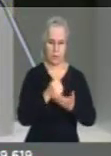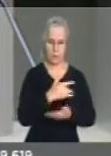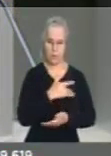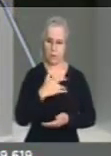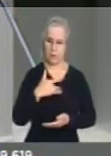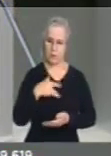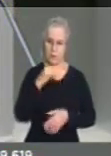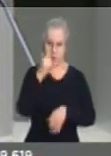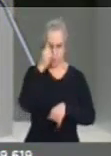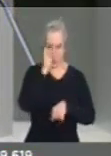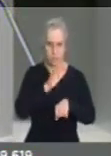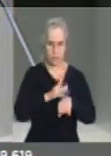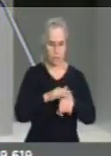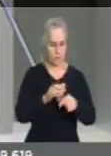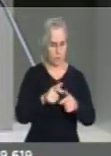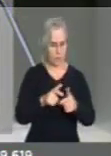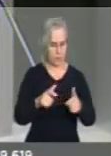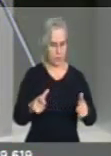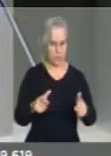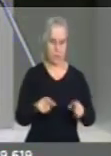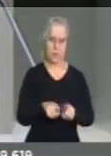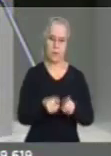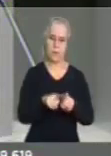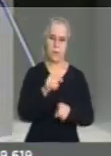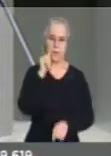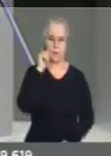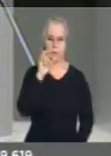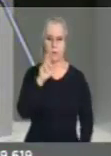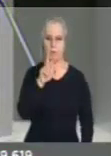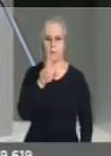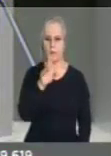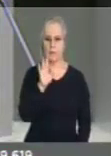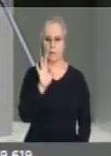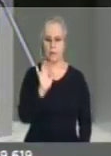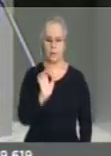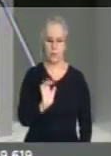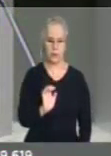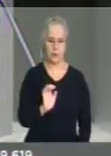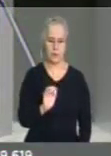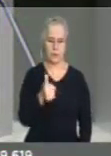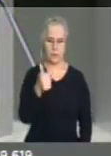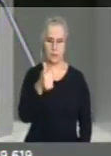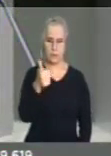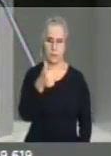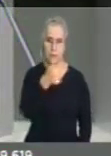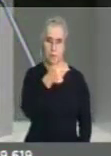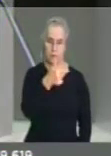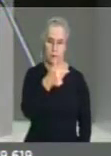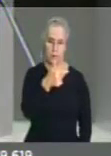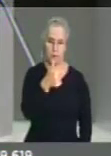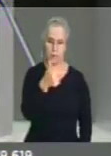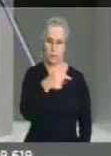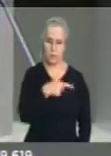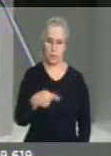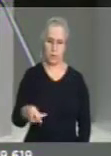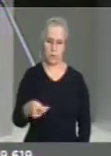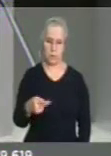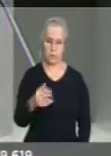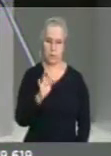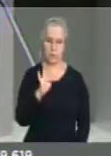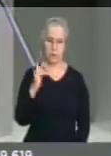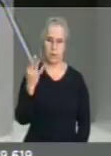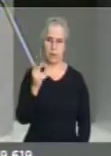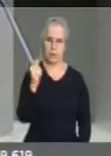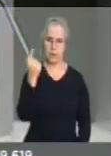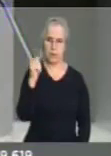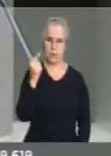Agentes de Combate às Endemias. Senhora Ruth Brilhante, primeira vice-presidente da Federação Goiana dos